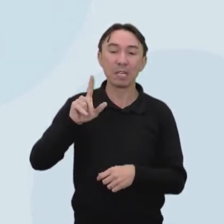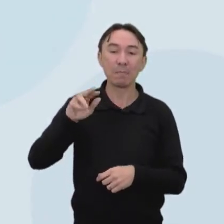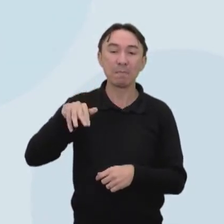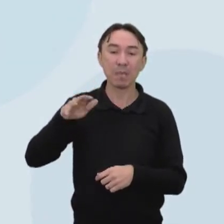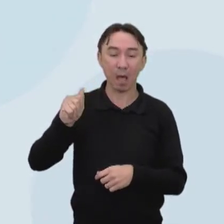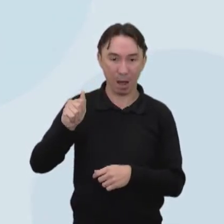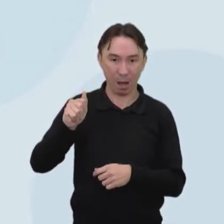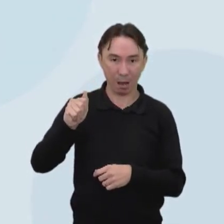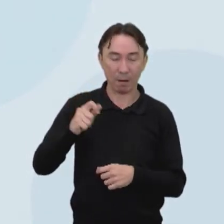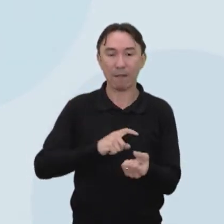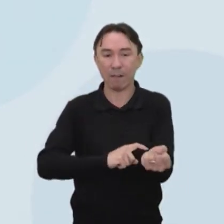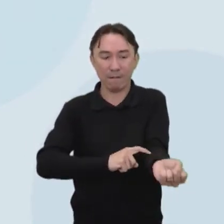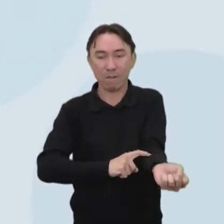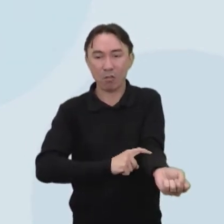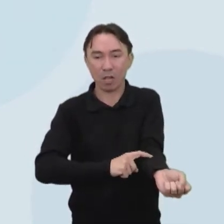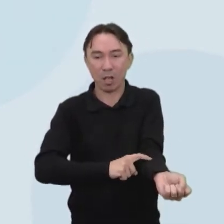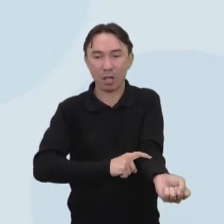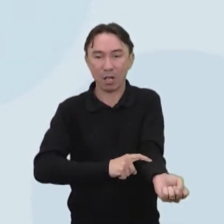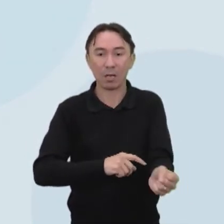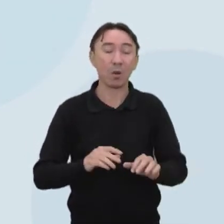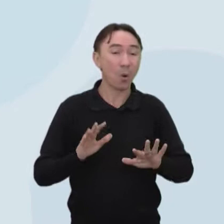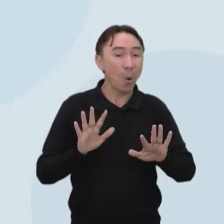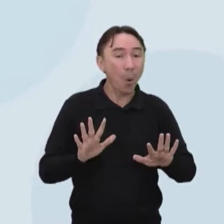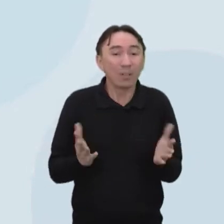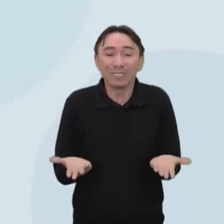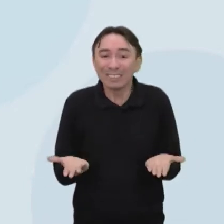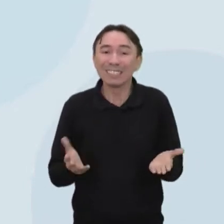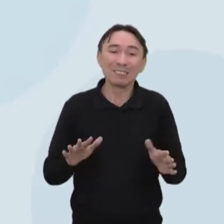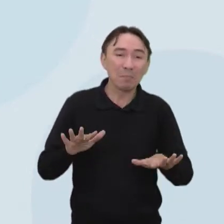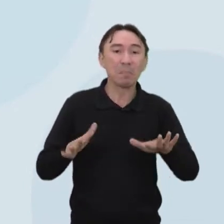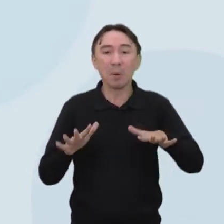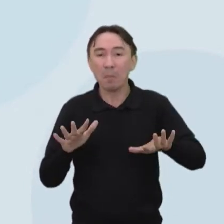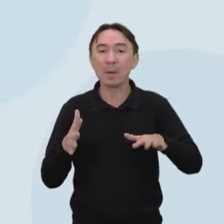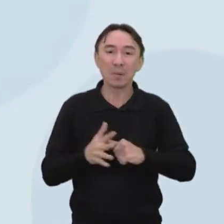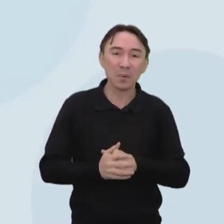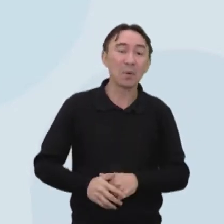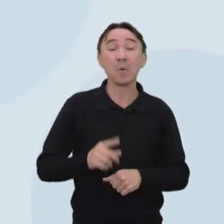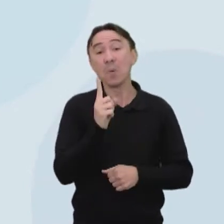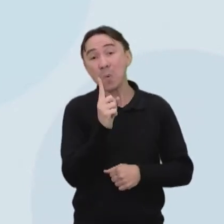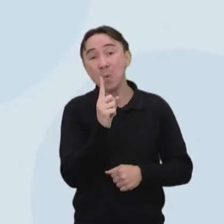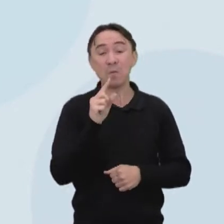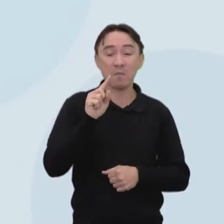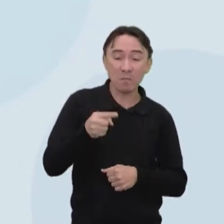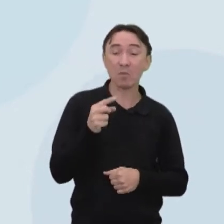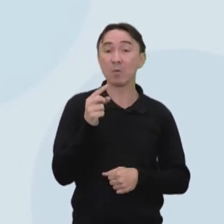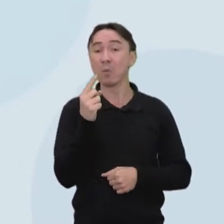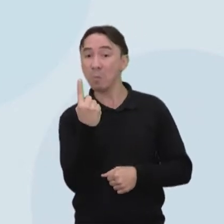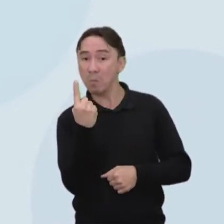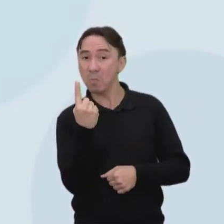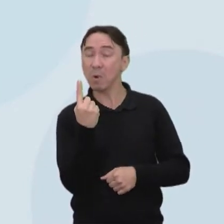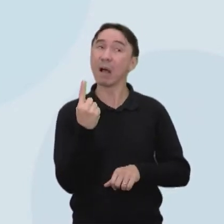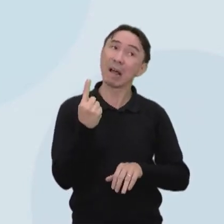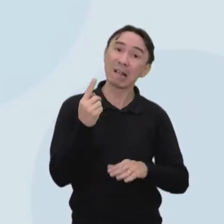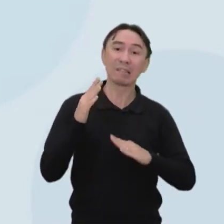então a gente tem ali, olha, entre 1,1 a 4,2% da população